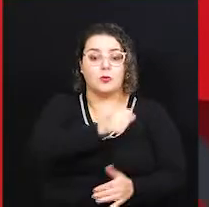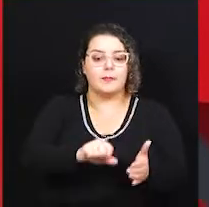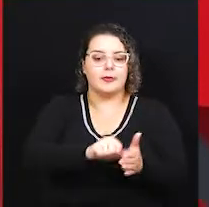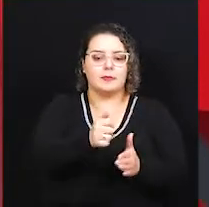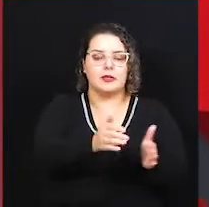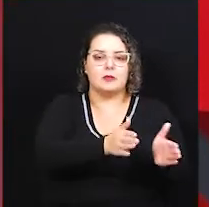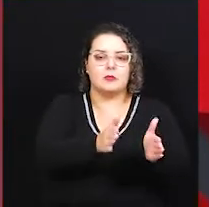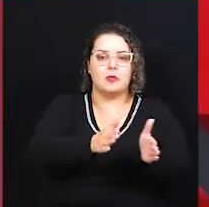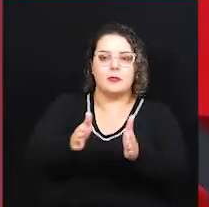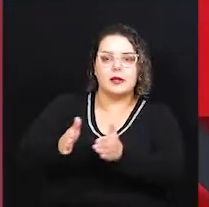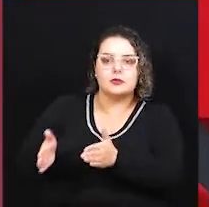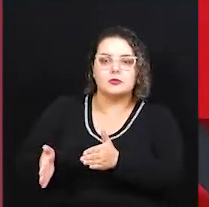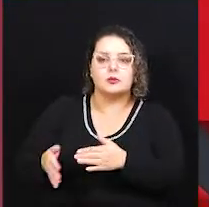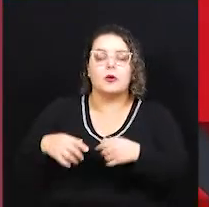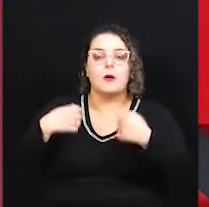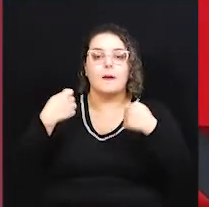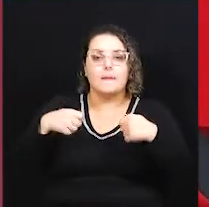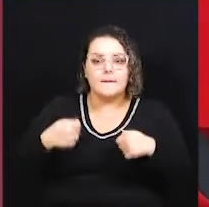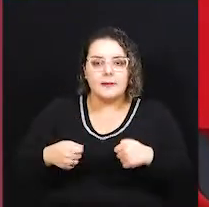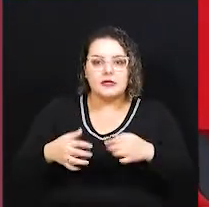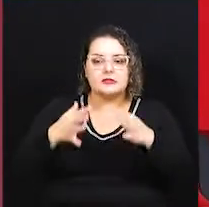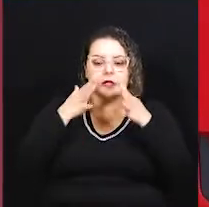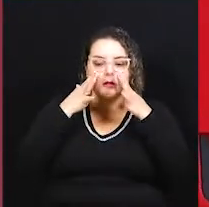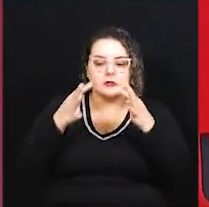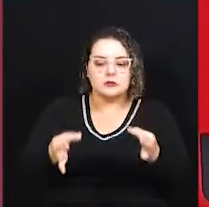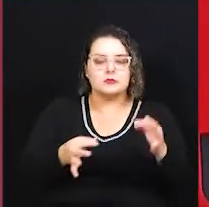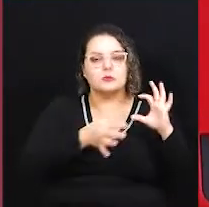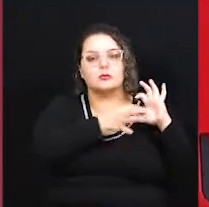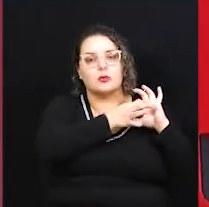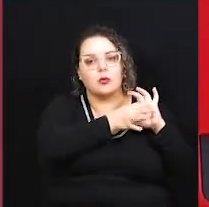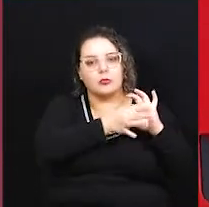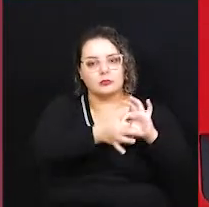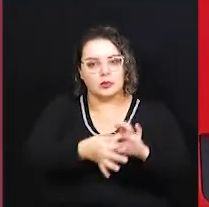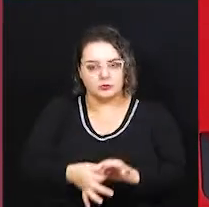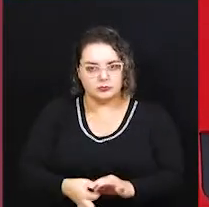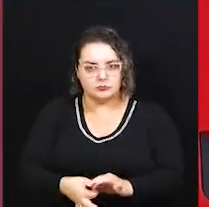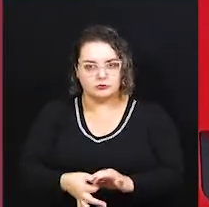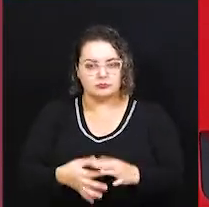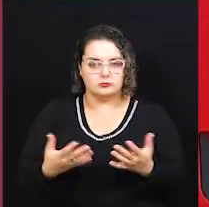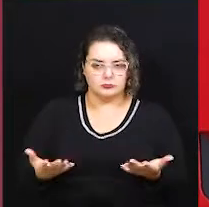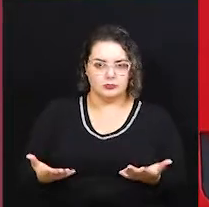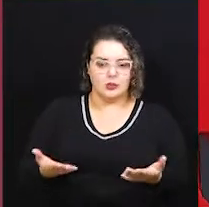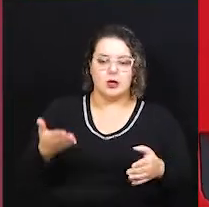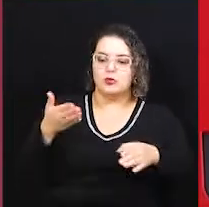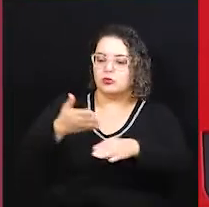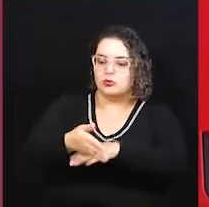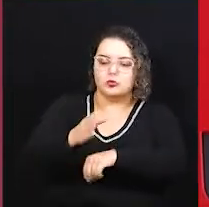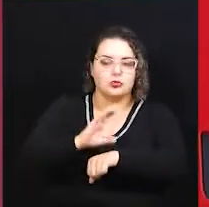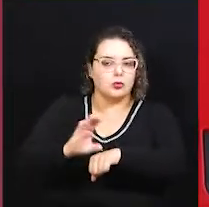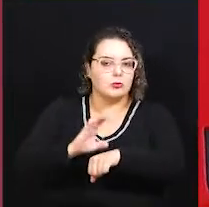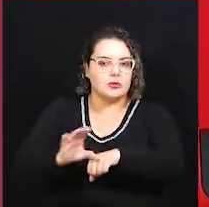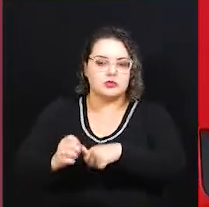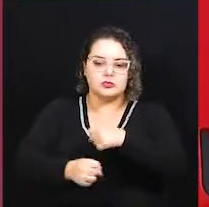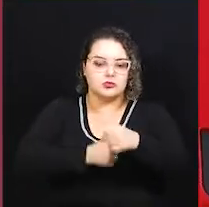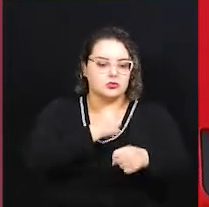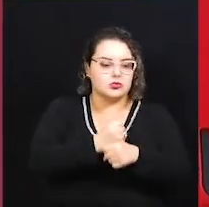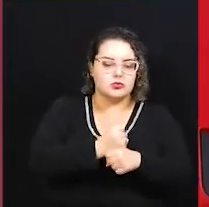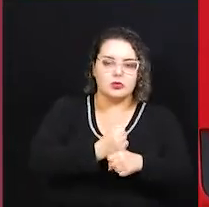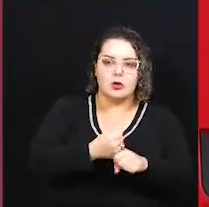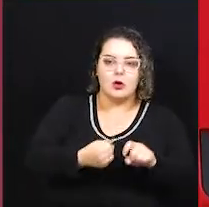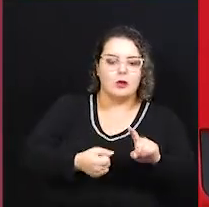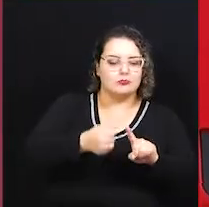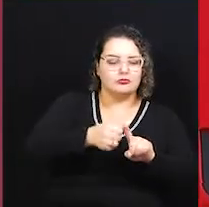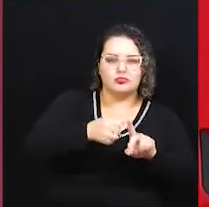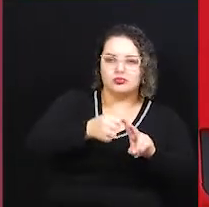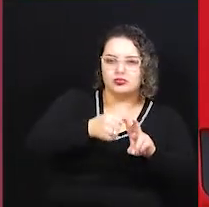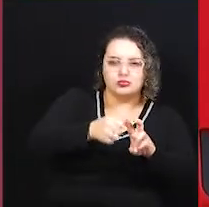primeiro momento ele tem que estar atento ao conteúdo. O primeiro momento seria, entrou no cursinho, começo do ano, os primeiros